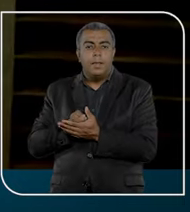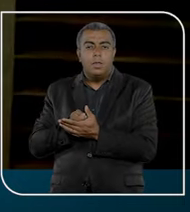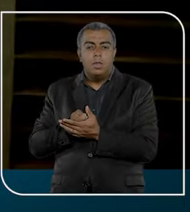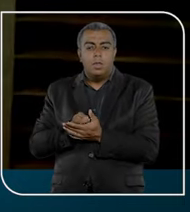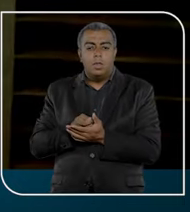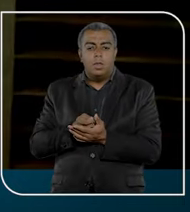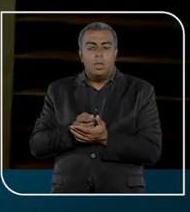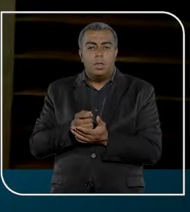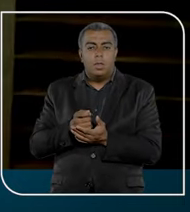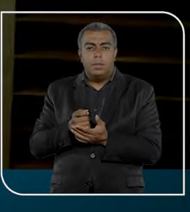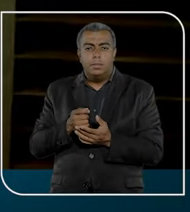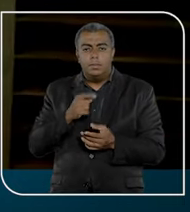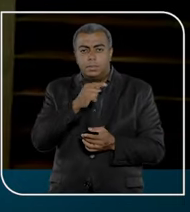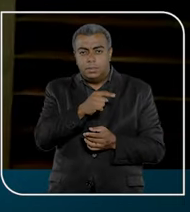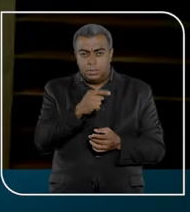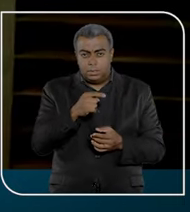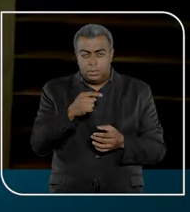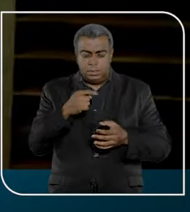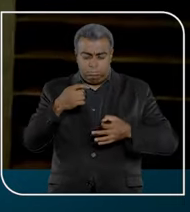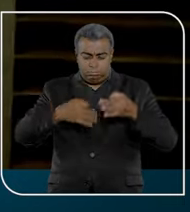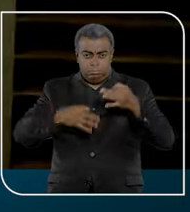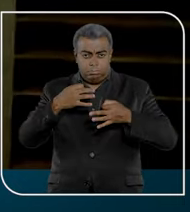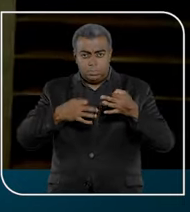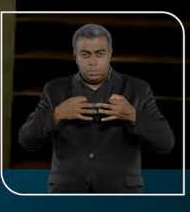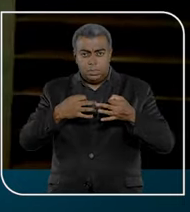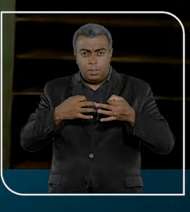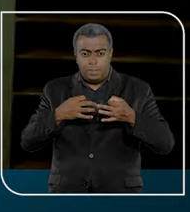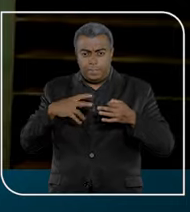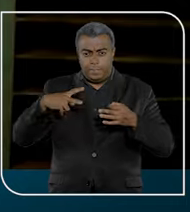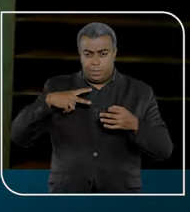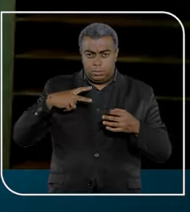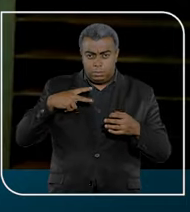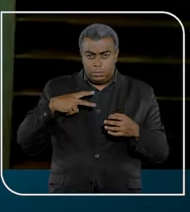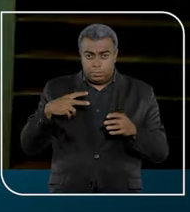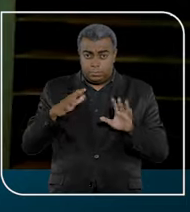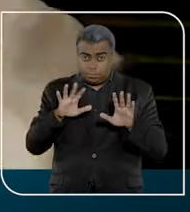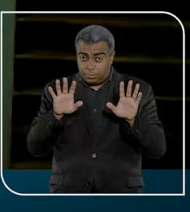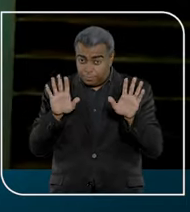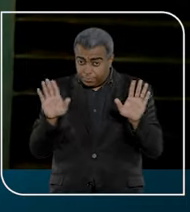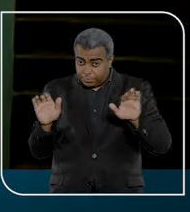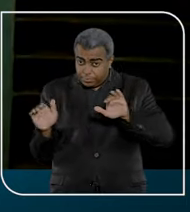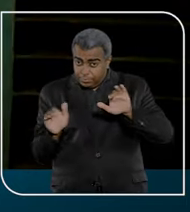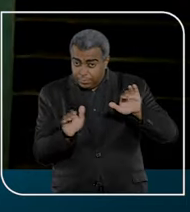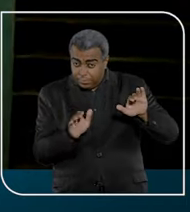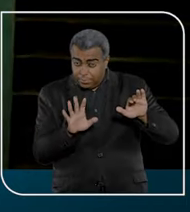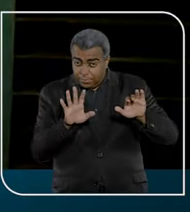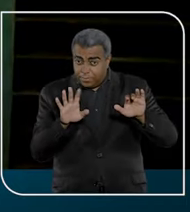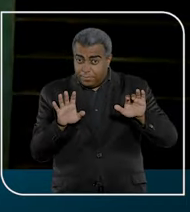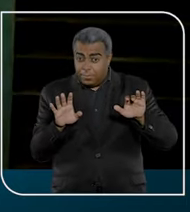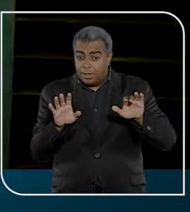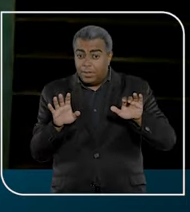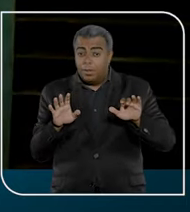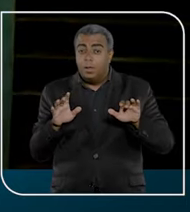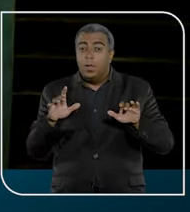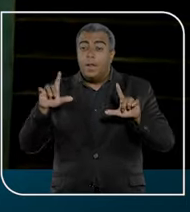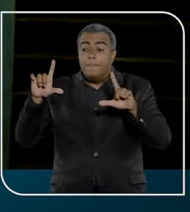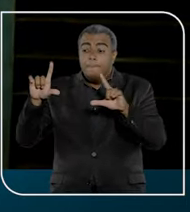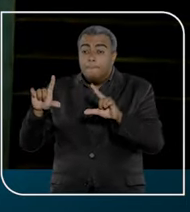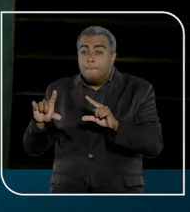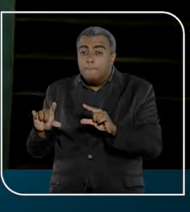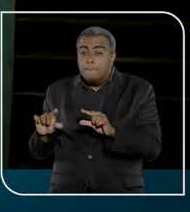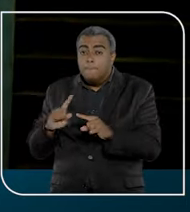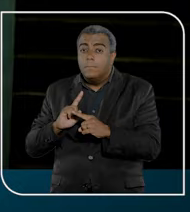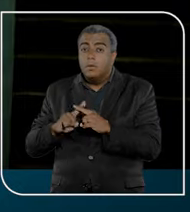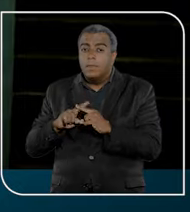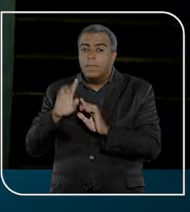pagamento de corretagem, né? Então, o que é alienação por iniciativa particular? já faço um parênteses para dizer por